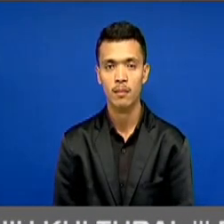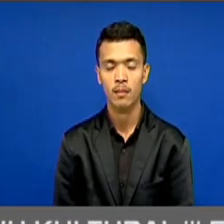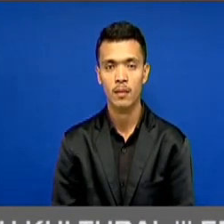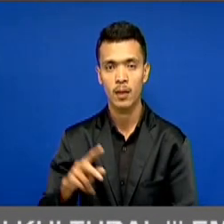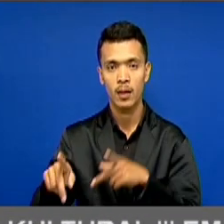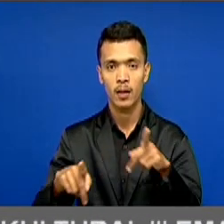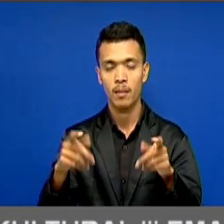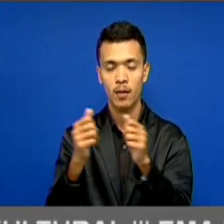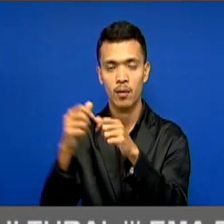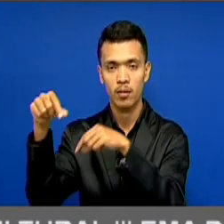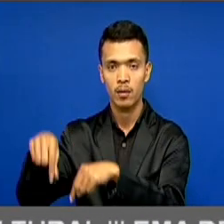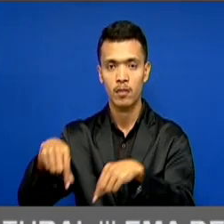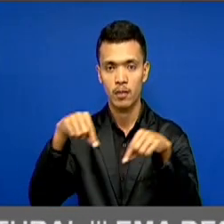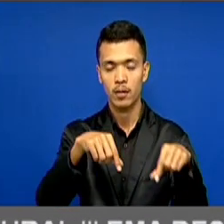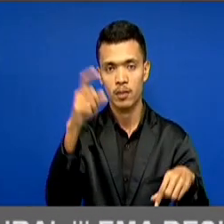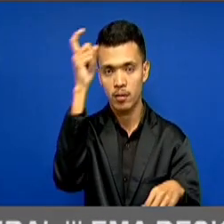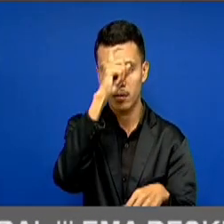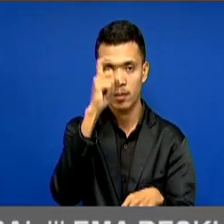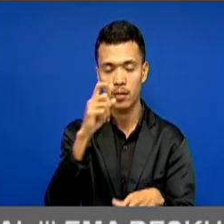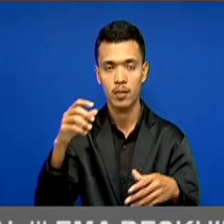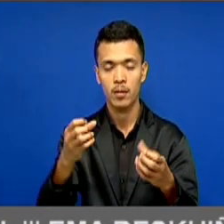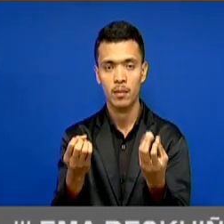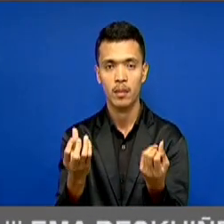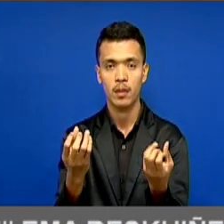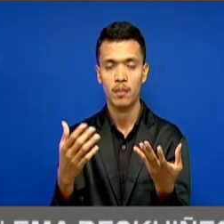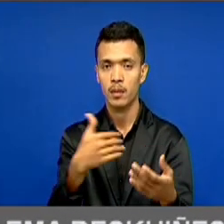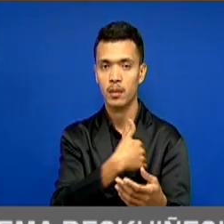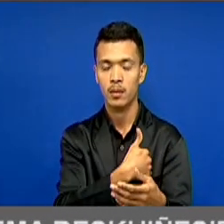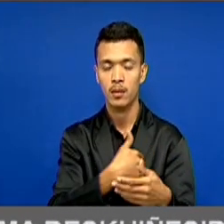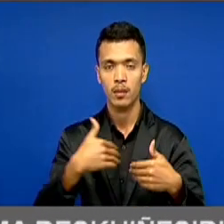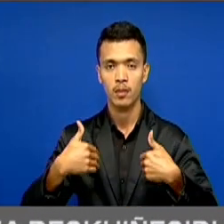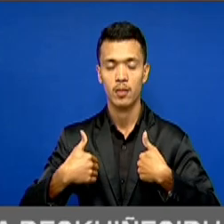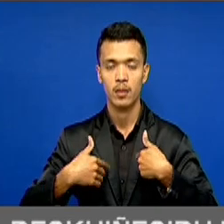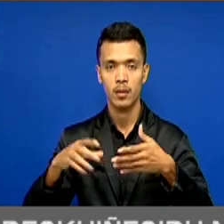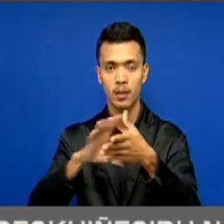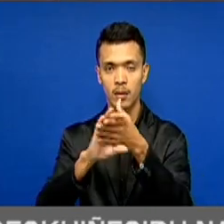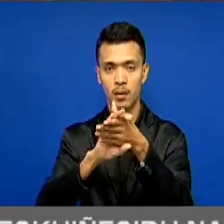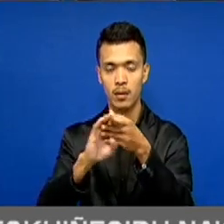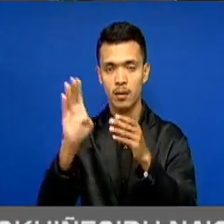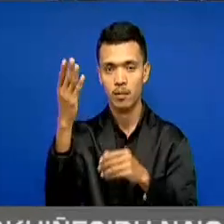Tema ho deficiencia no idoso iha suku gugule ur mbayo residau ki iha kartaun eleitoral.